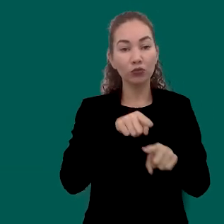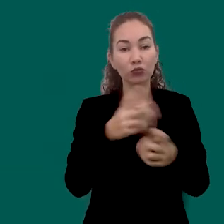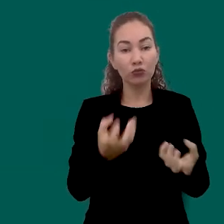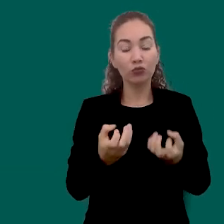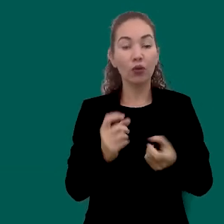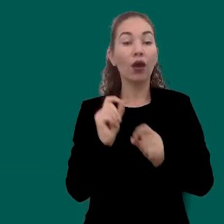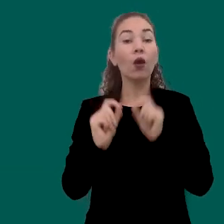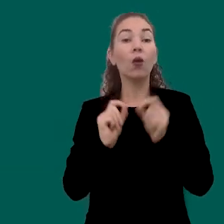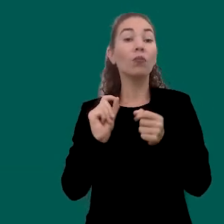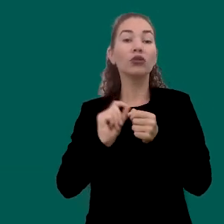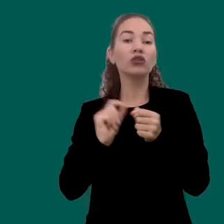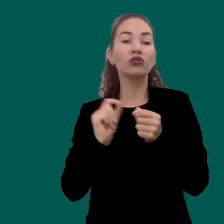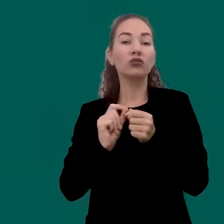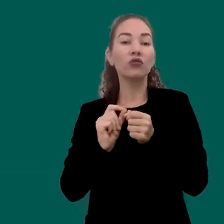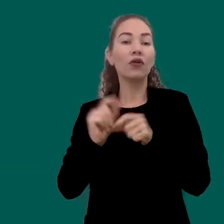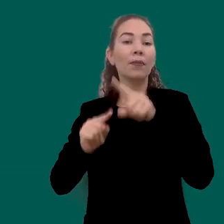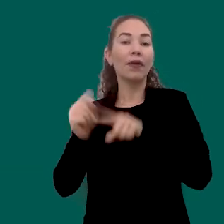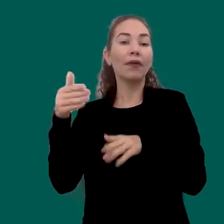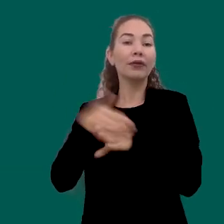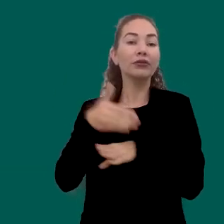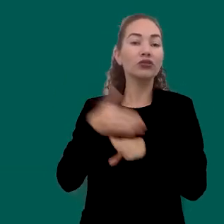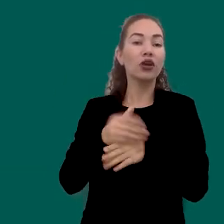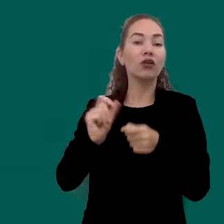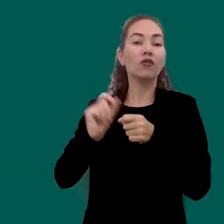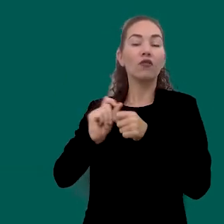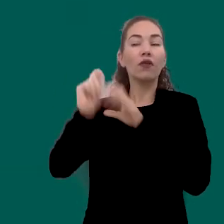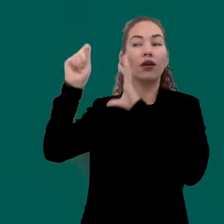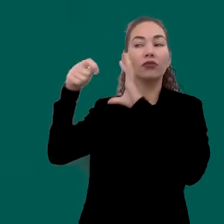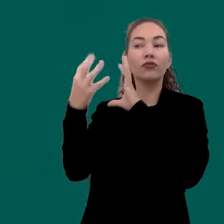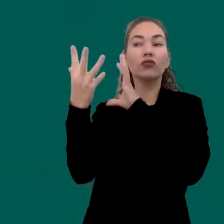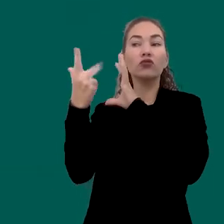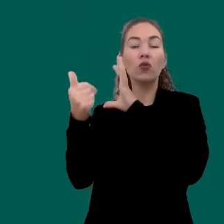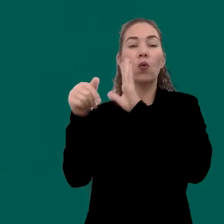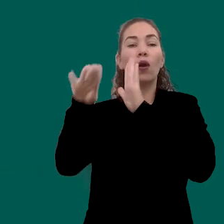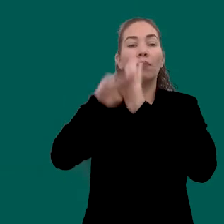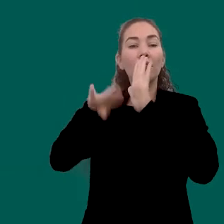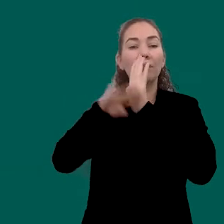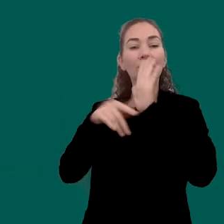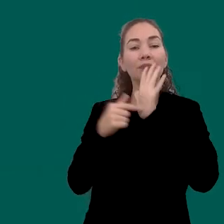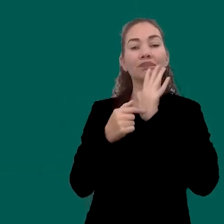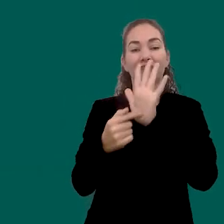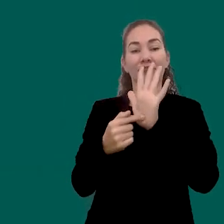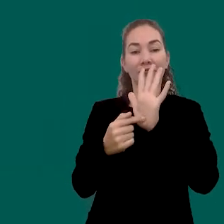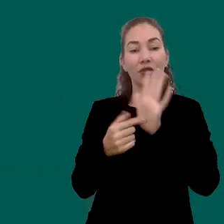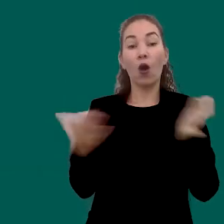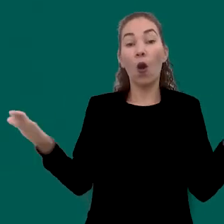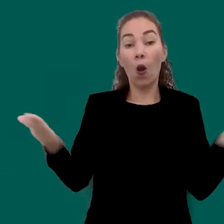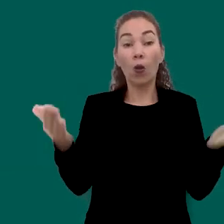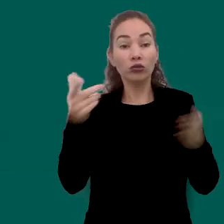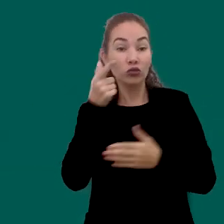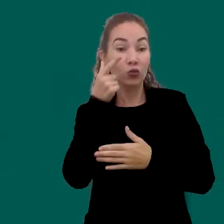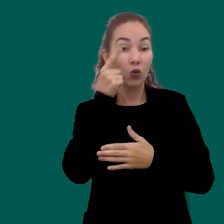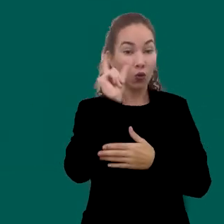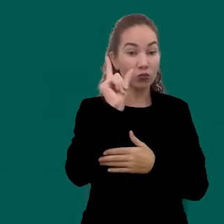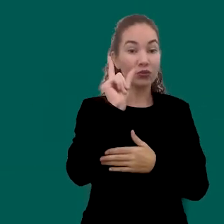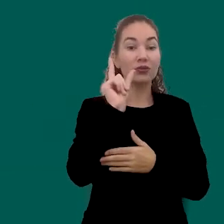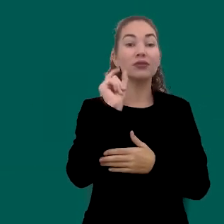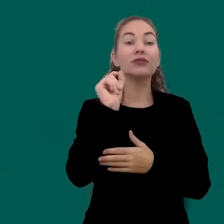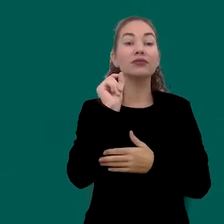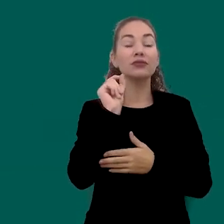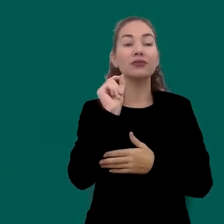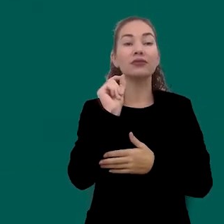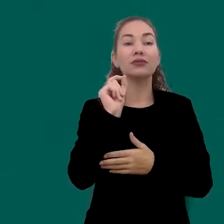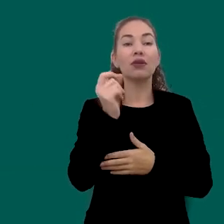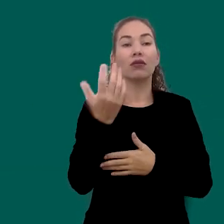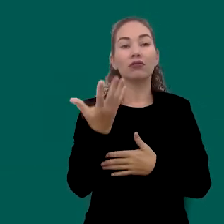das pontas, vídeos mostrando a quantidade de ofertas. Hoje, para ter uma ideia, a gente consegue... O número é um